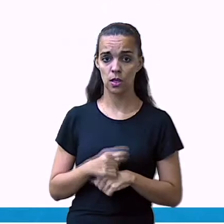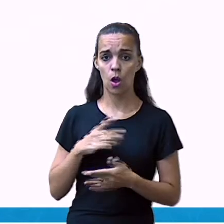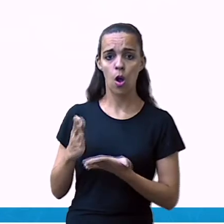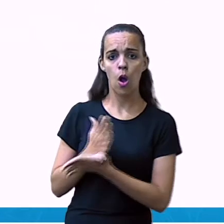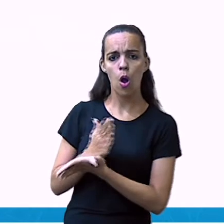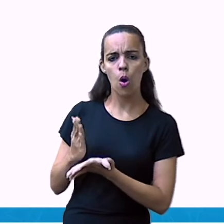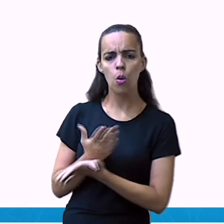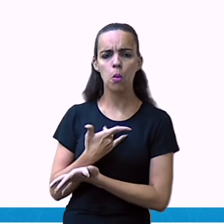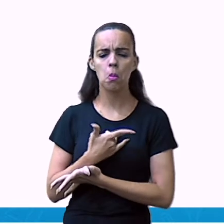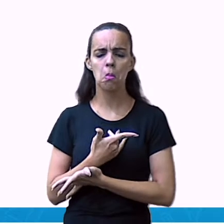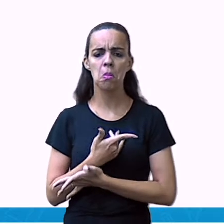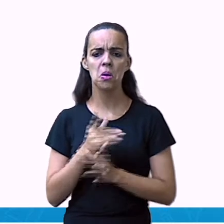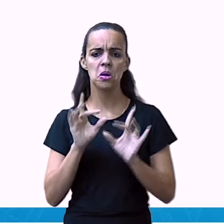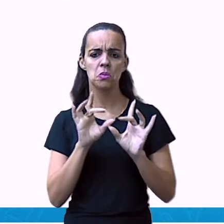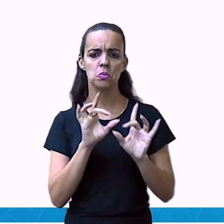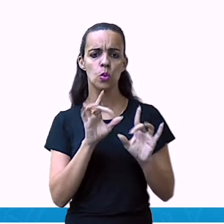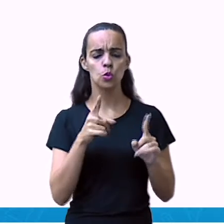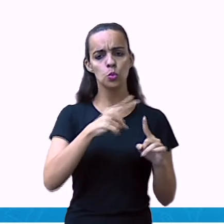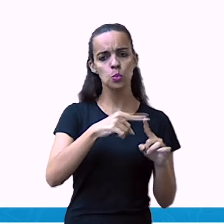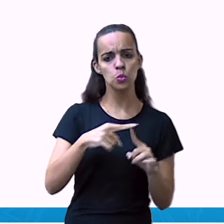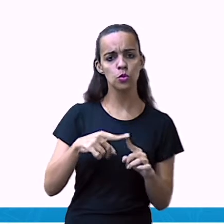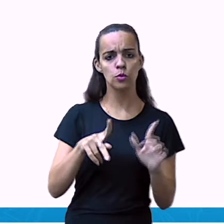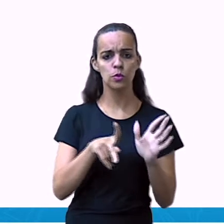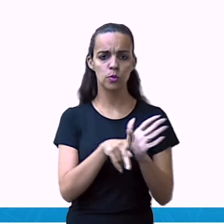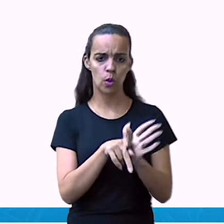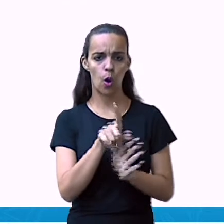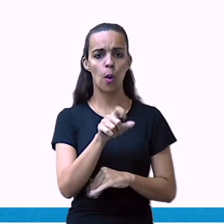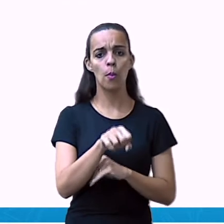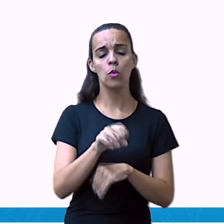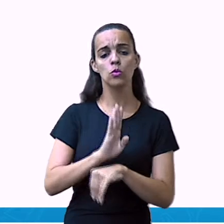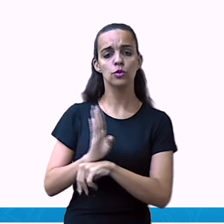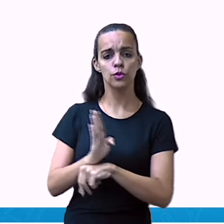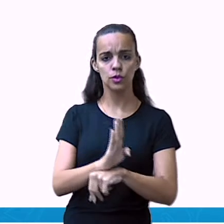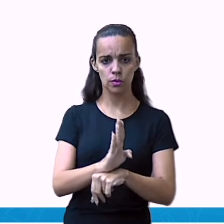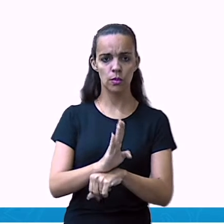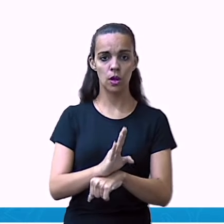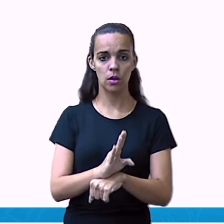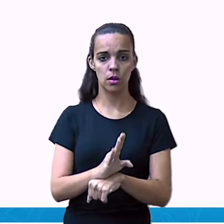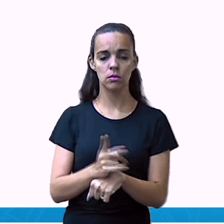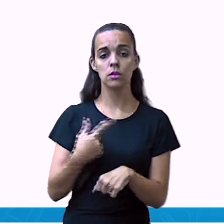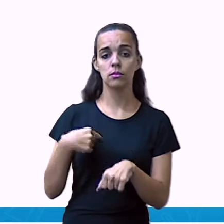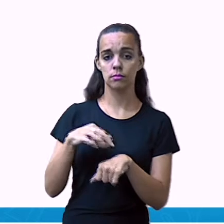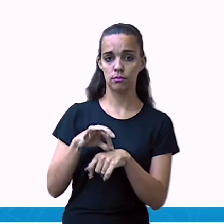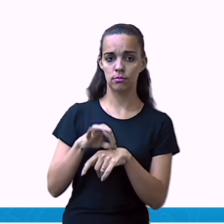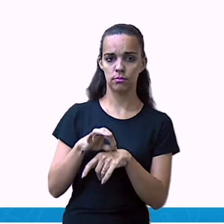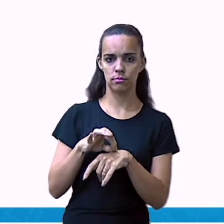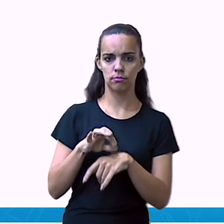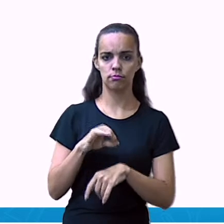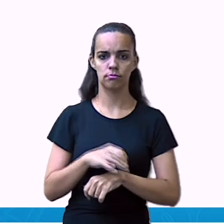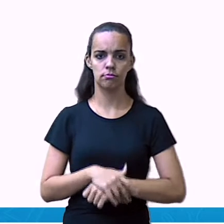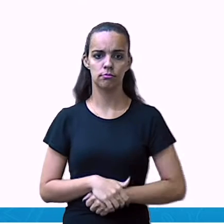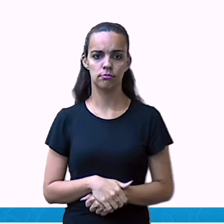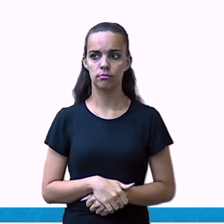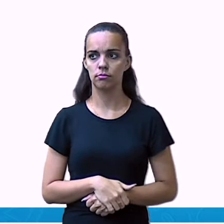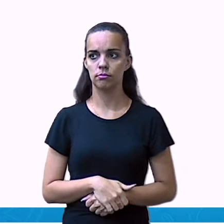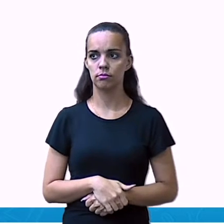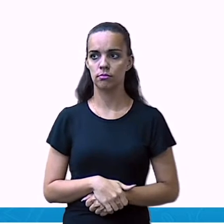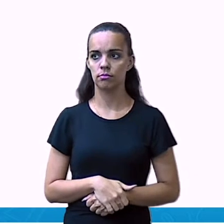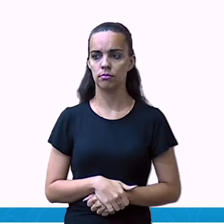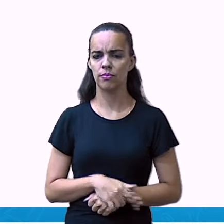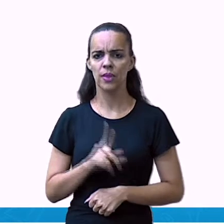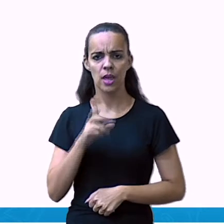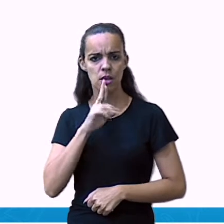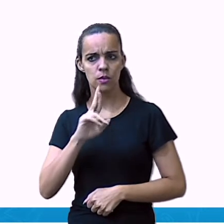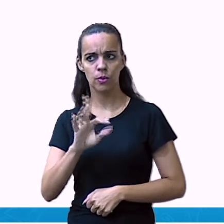algumas espécies de tubarões são carnívoras? A resposta